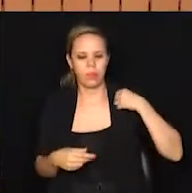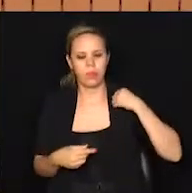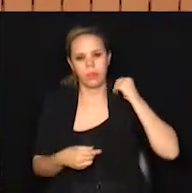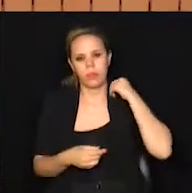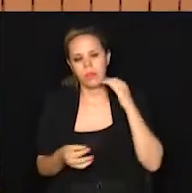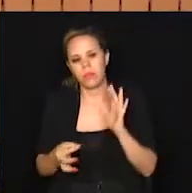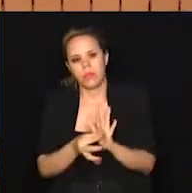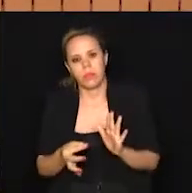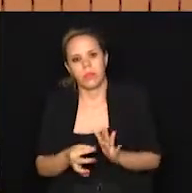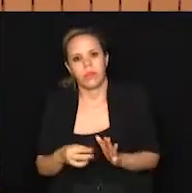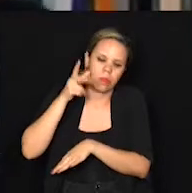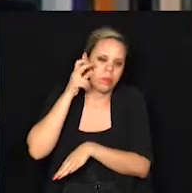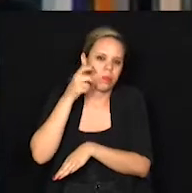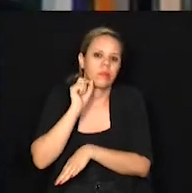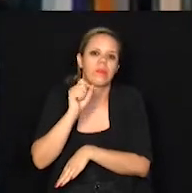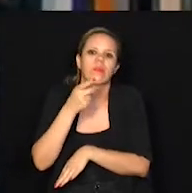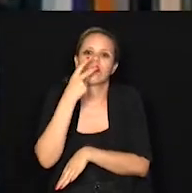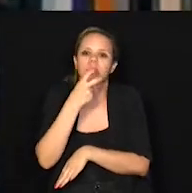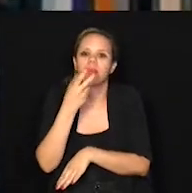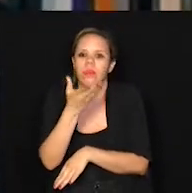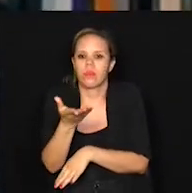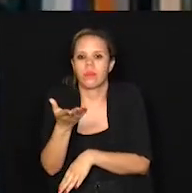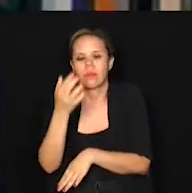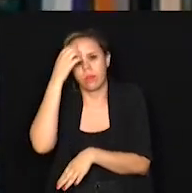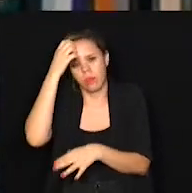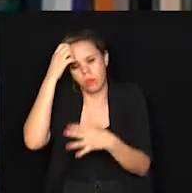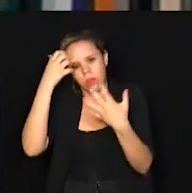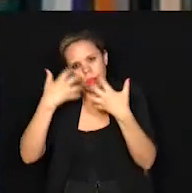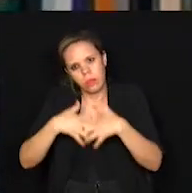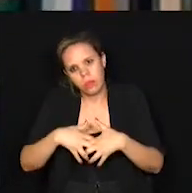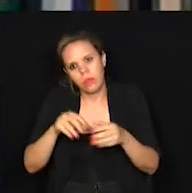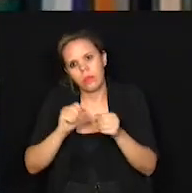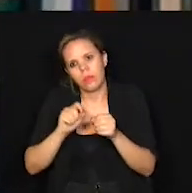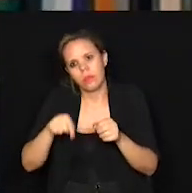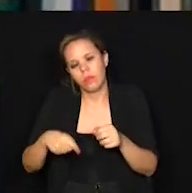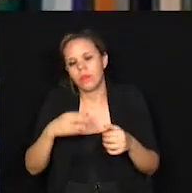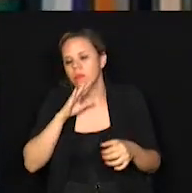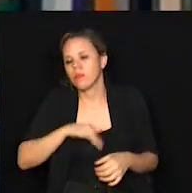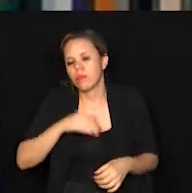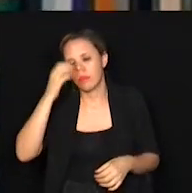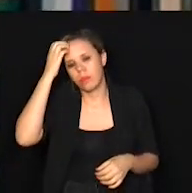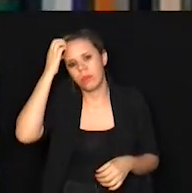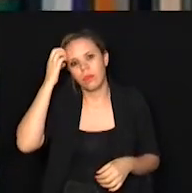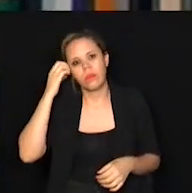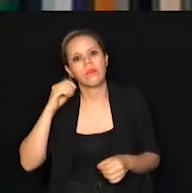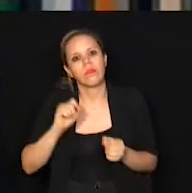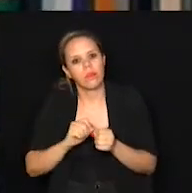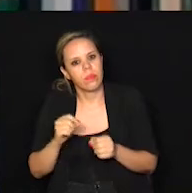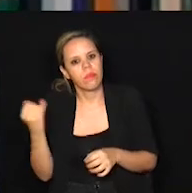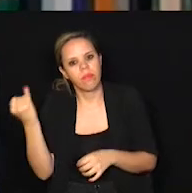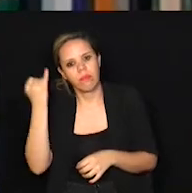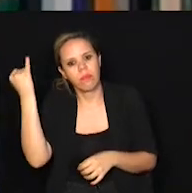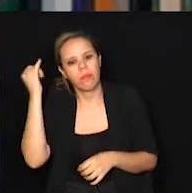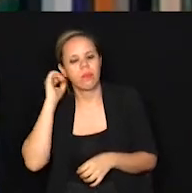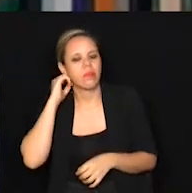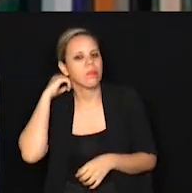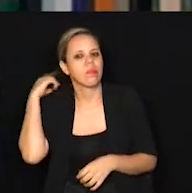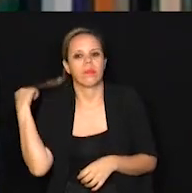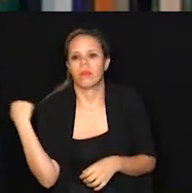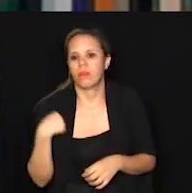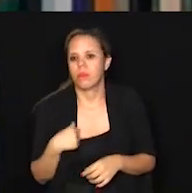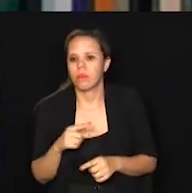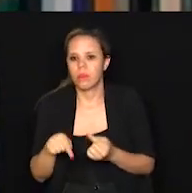Então, depois, de qualquer forma, a gente anexa a essa escuta social o posicionamento do Conselho Local